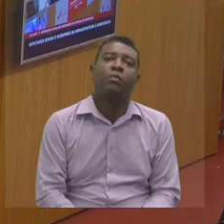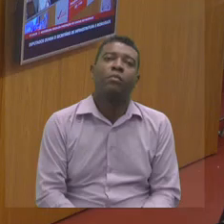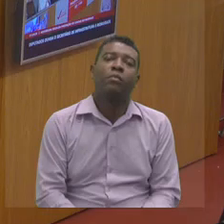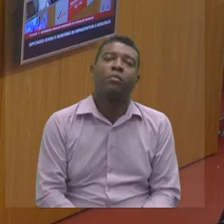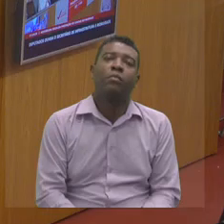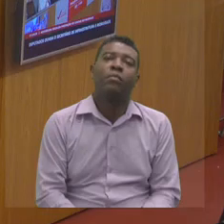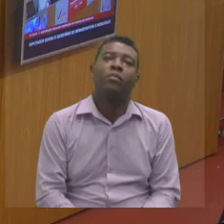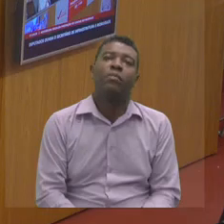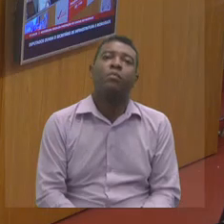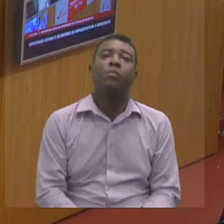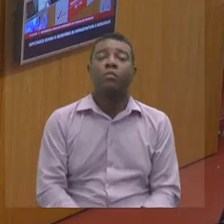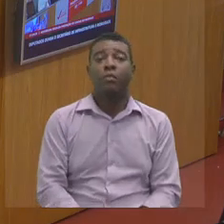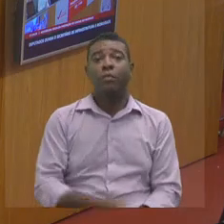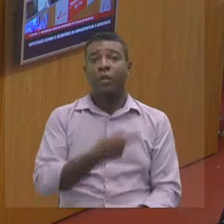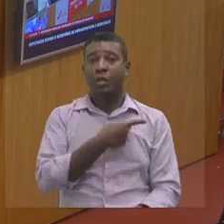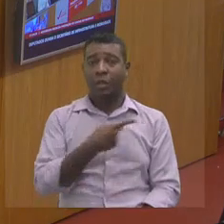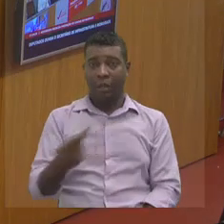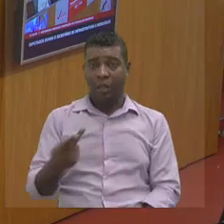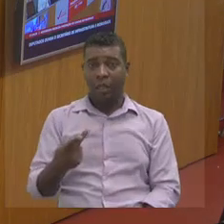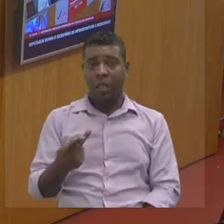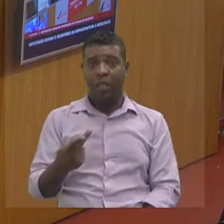a presença